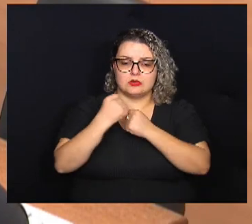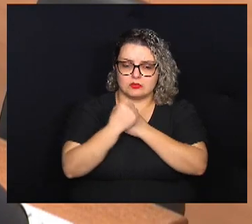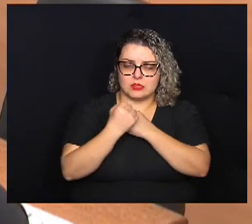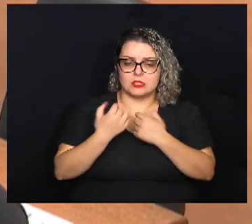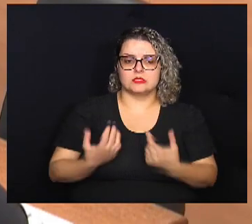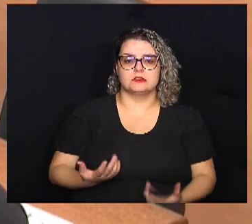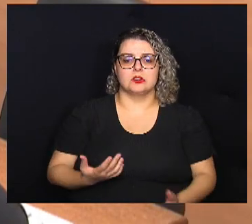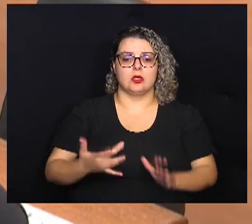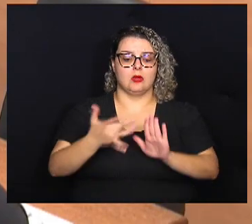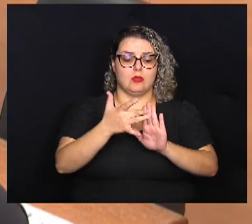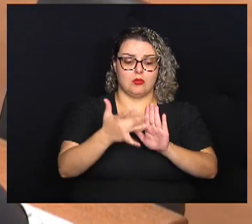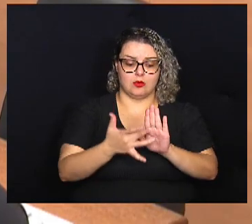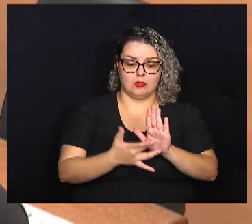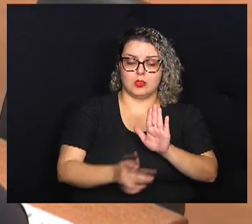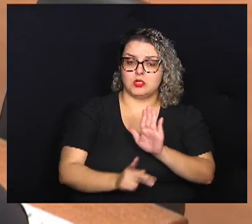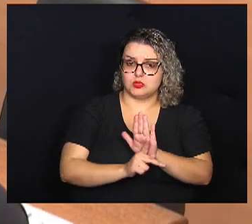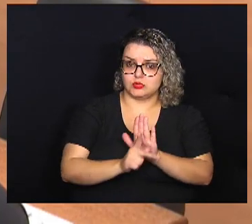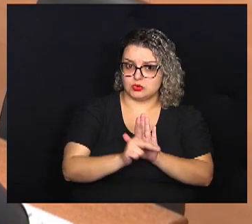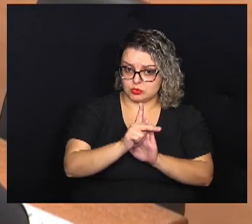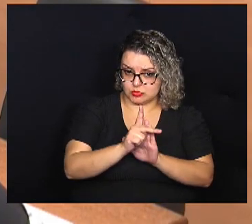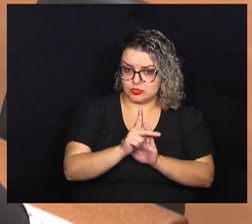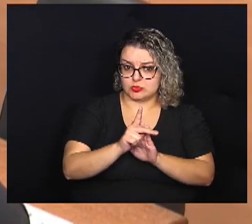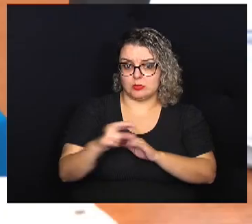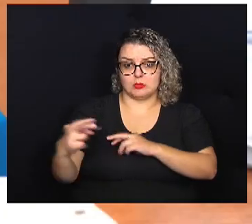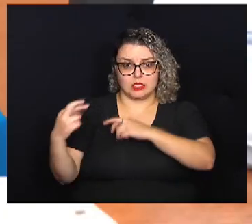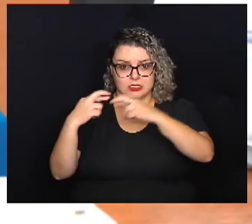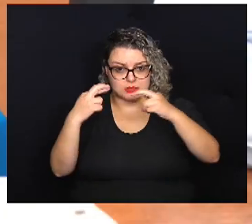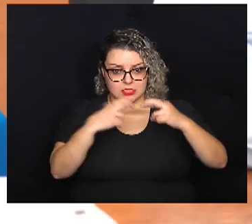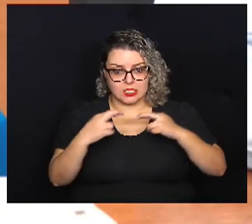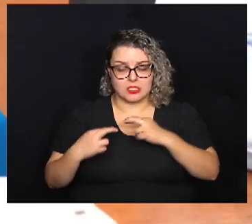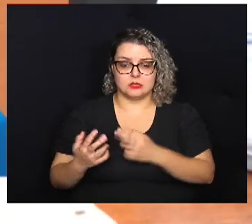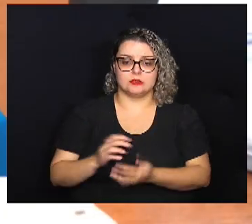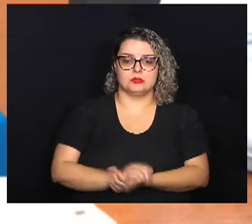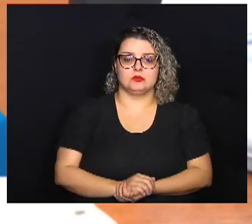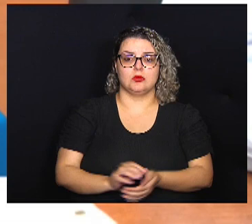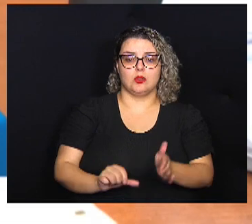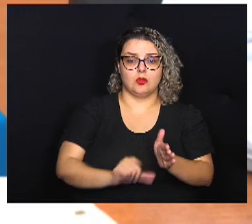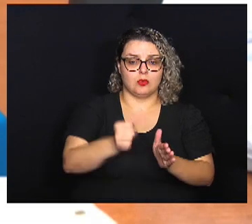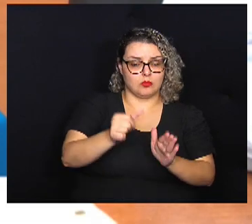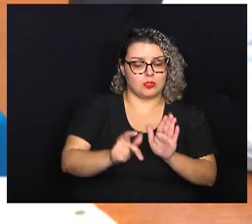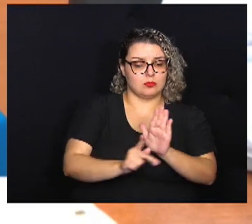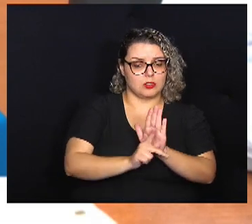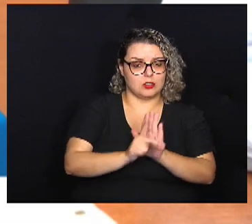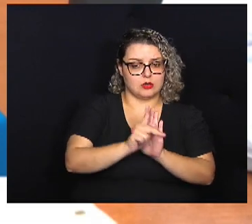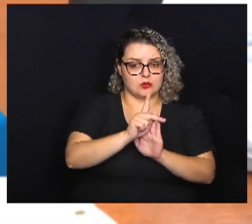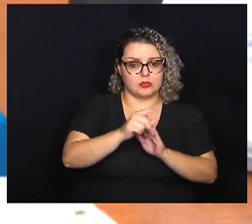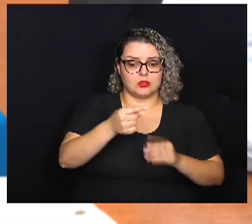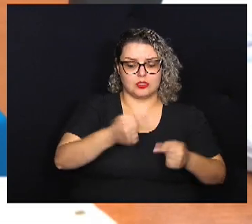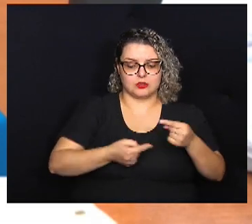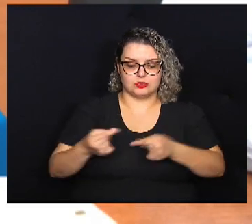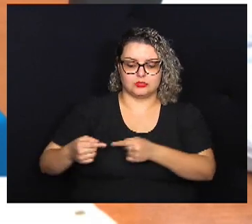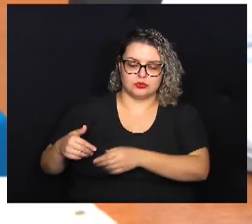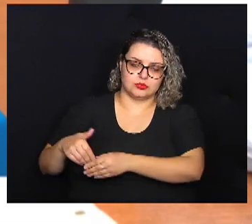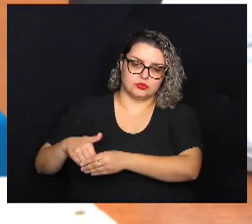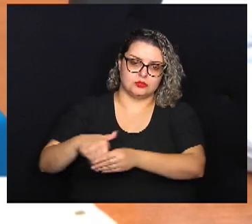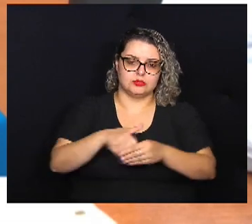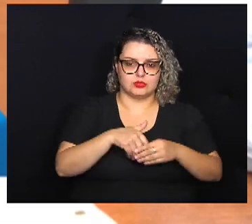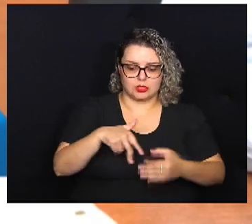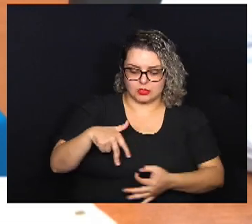em pauta os projetos para serem analisados. O primeiro projeto é a discussão e votação do parecer sugerido